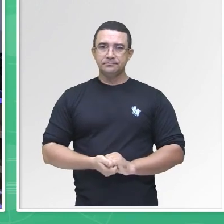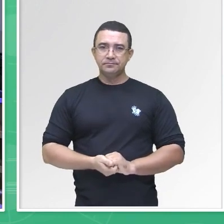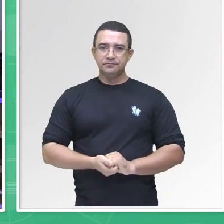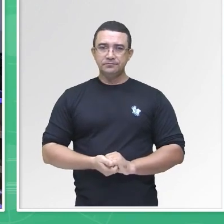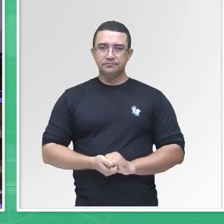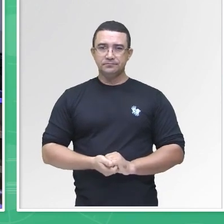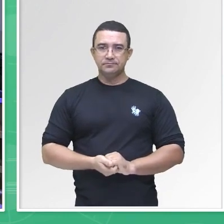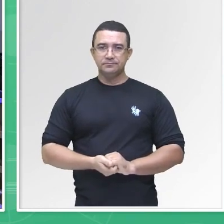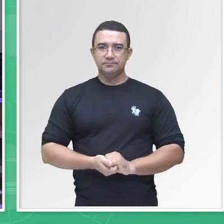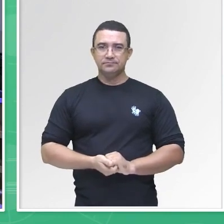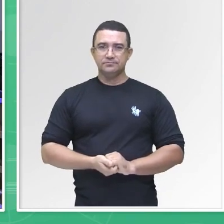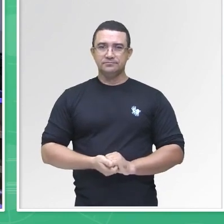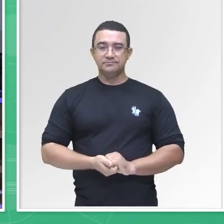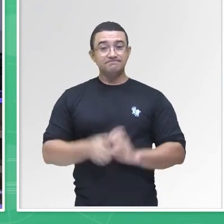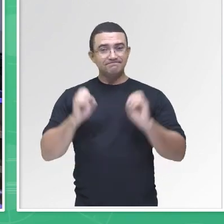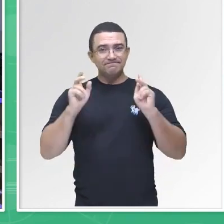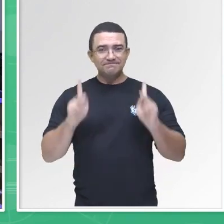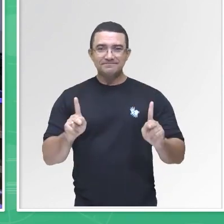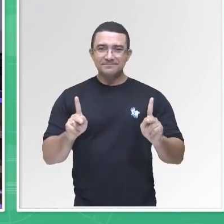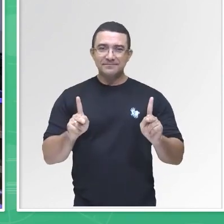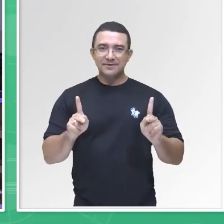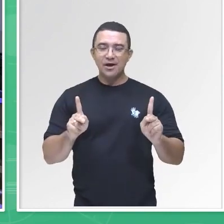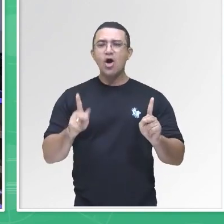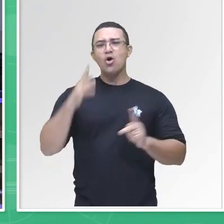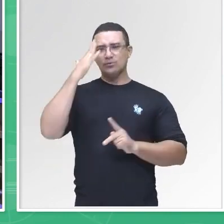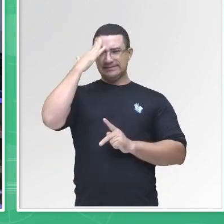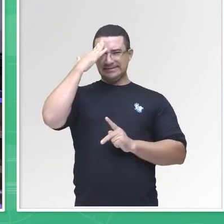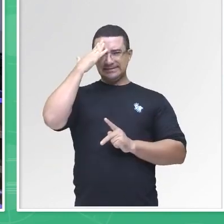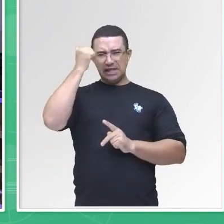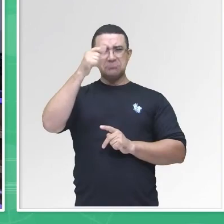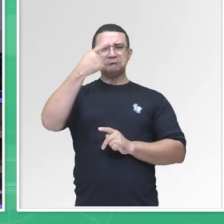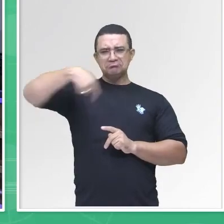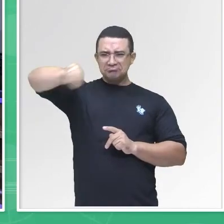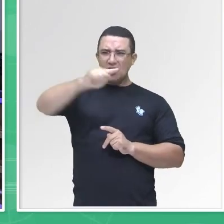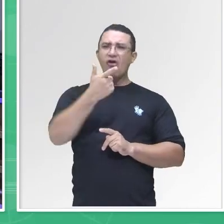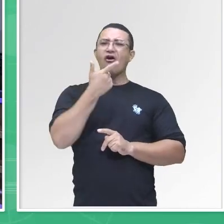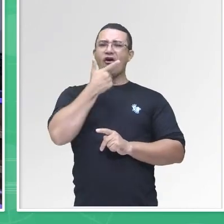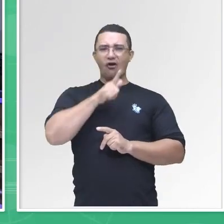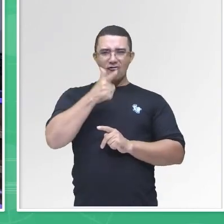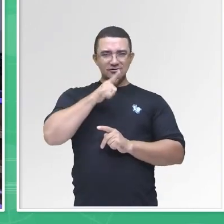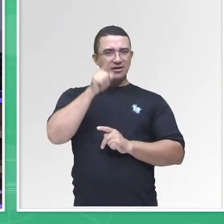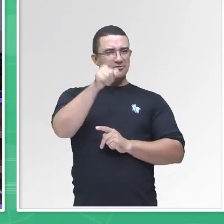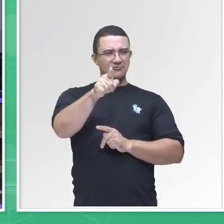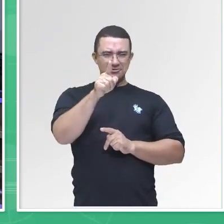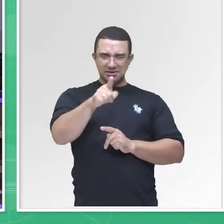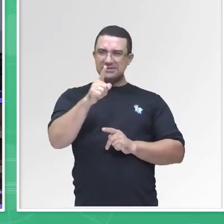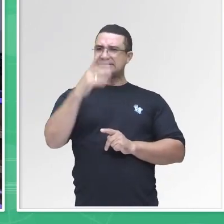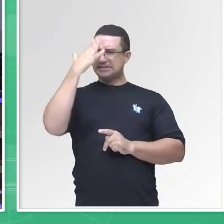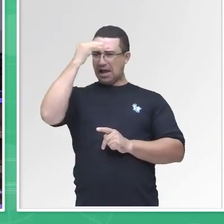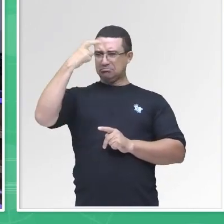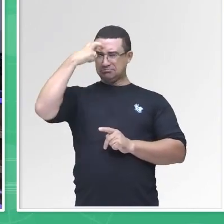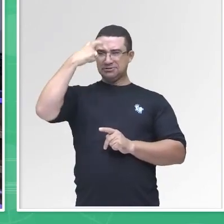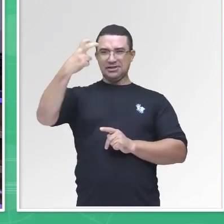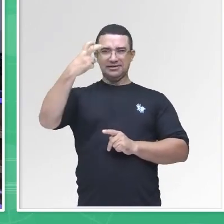vocês fizeram. Ok, pessoal? Eu sei que vocês conseguem, porque vocês são feras.